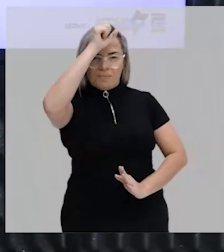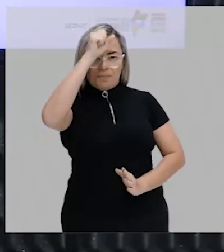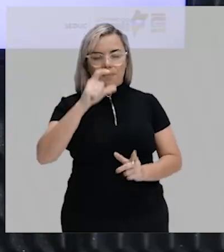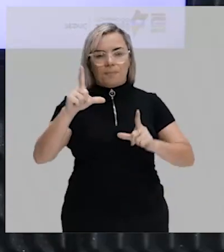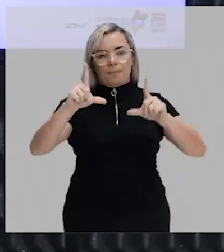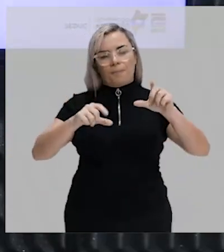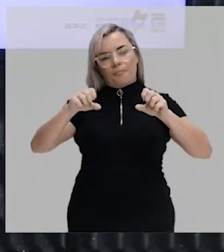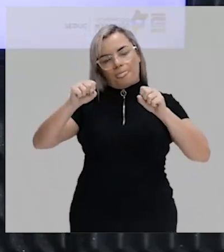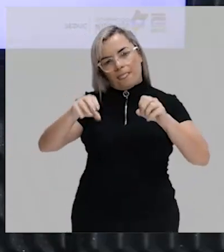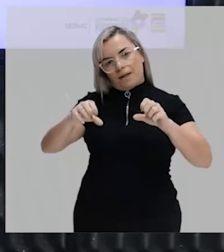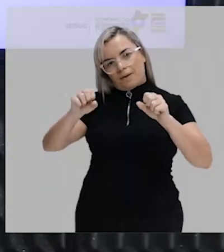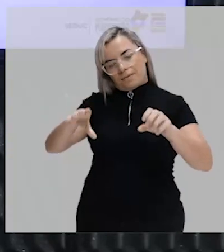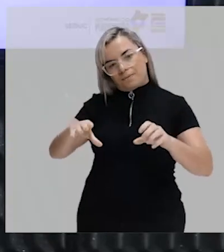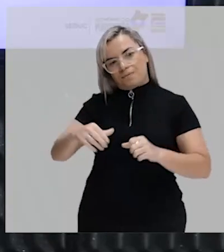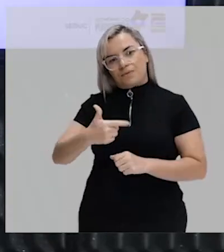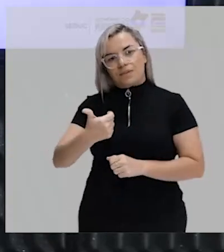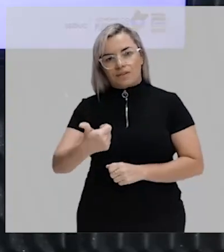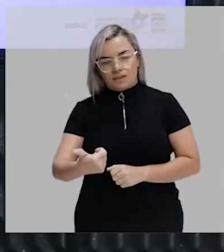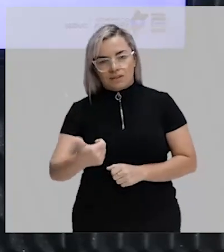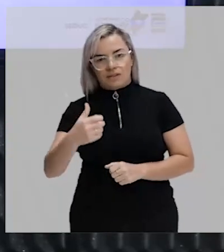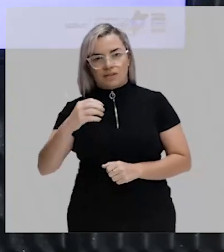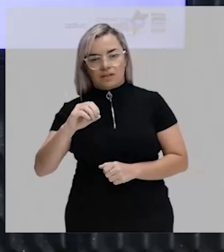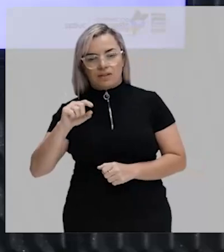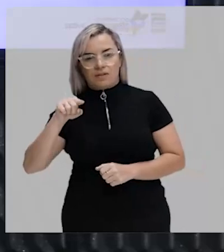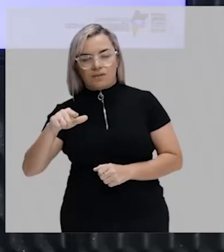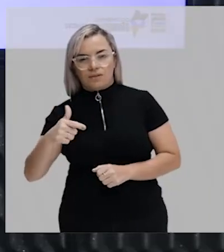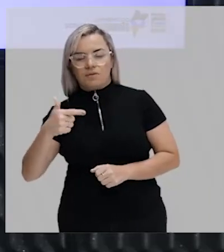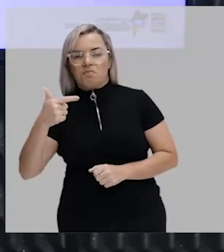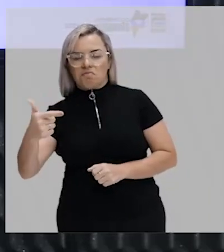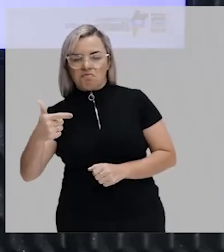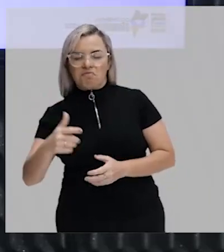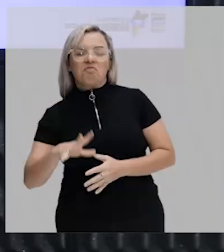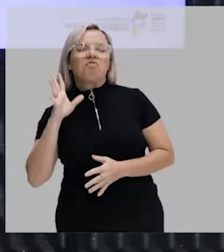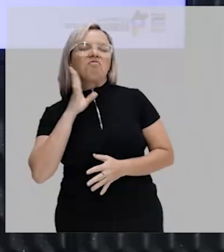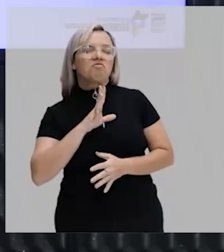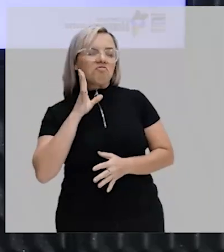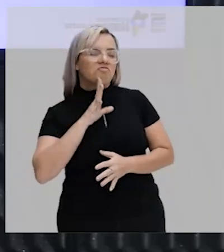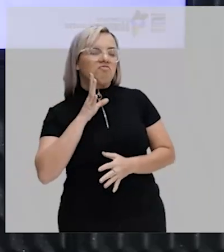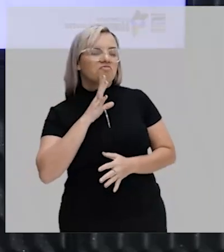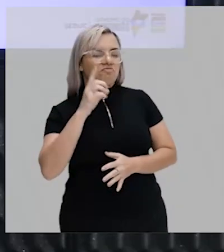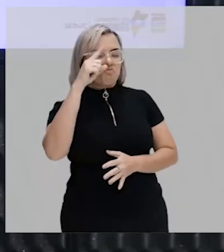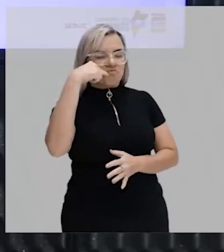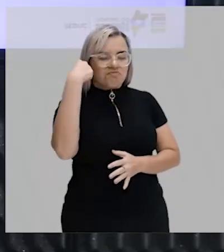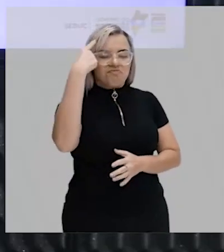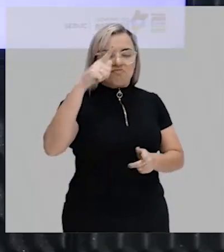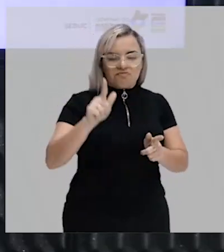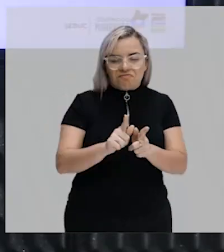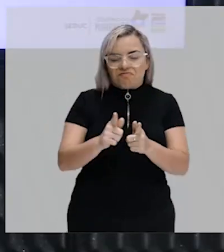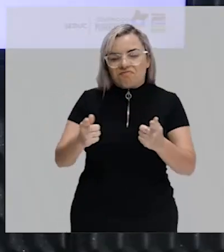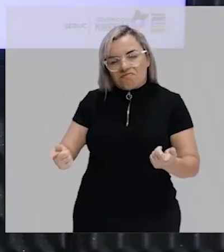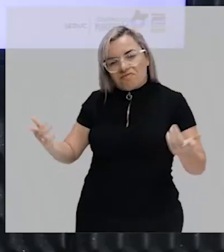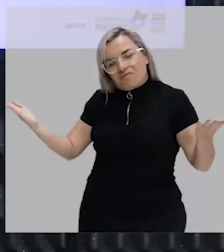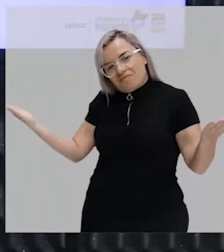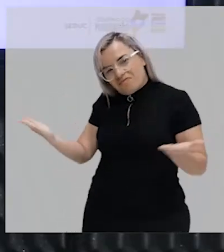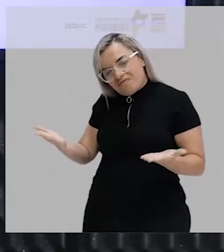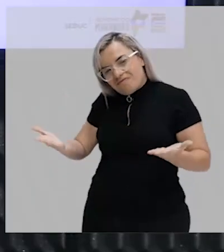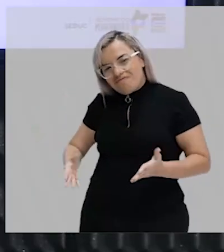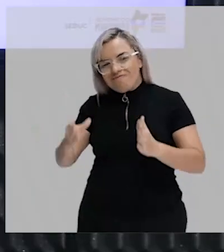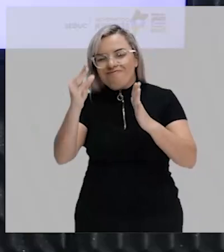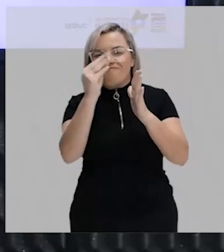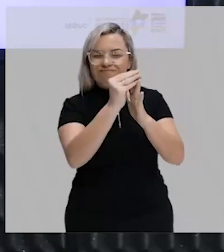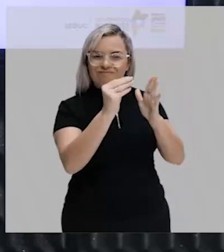TV Educação, canal 10.2, aquela aula maneira de espanhol para vocês, trazendo gramática hoje, trazendo aquele